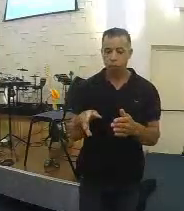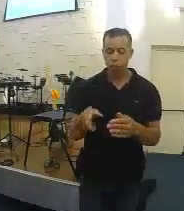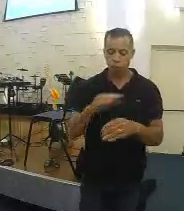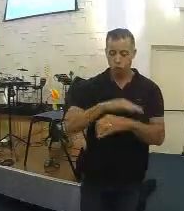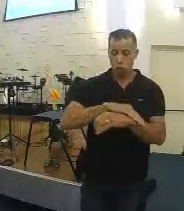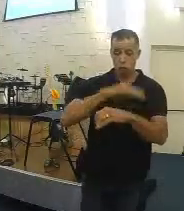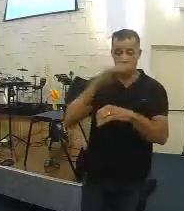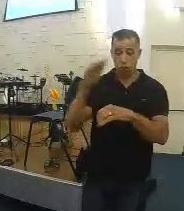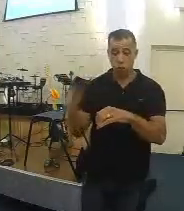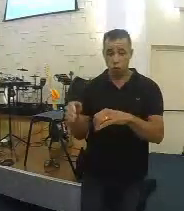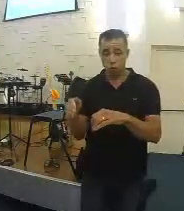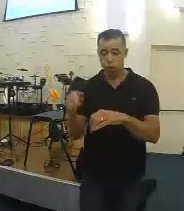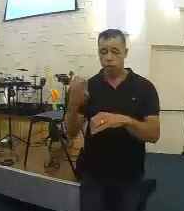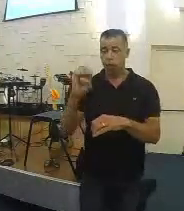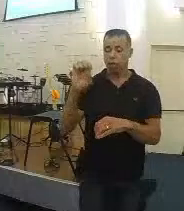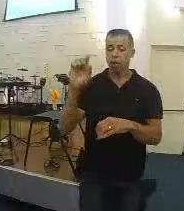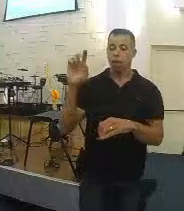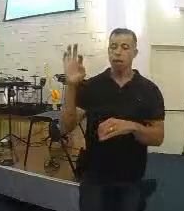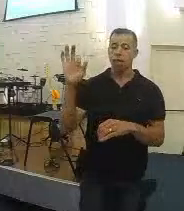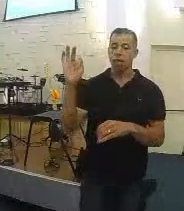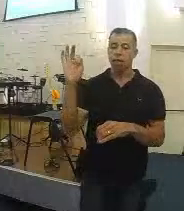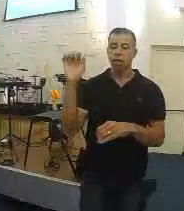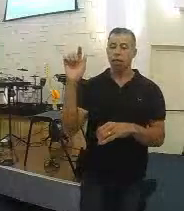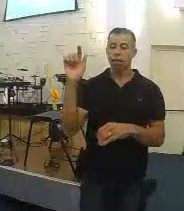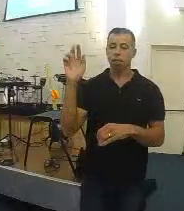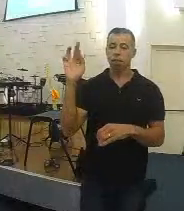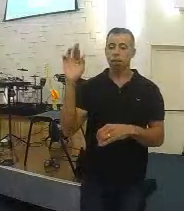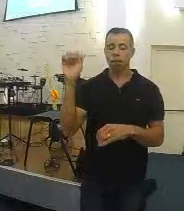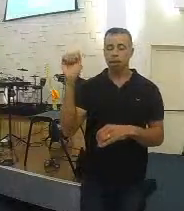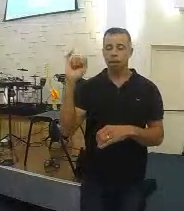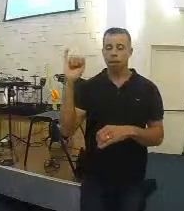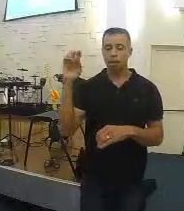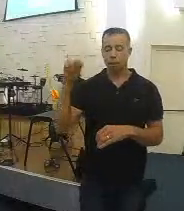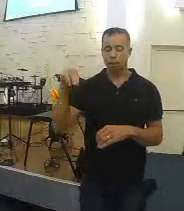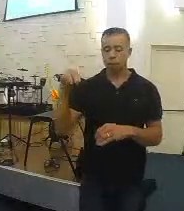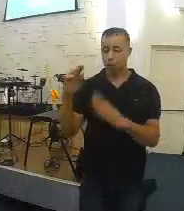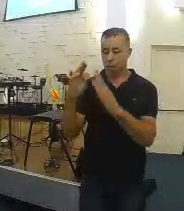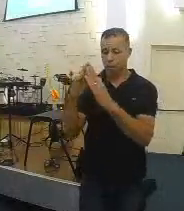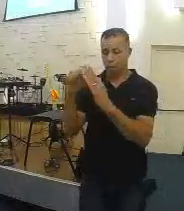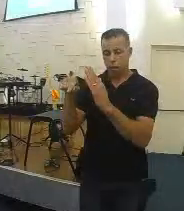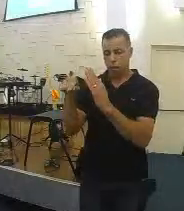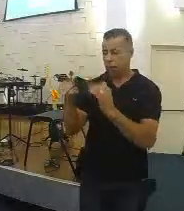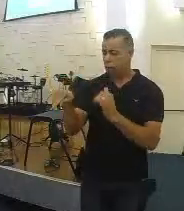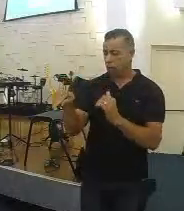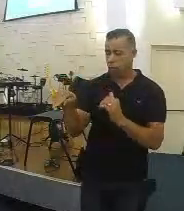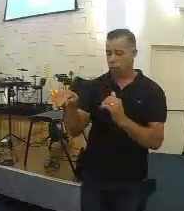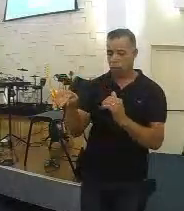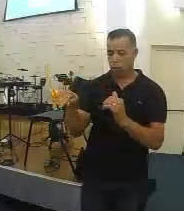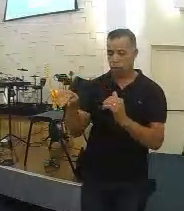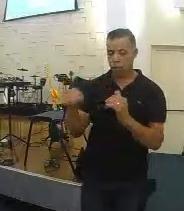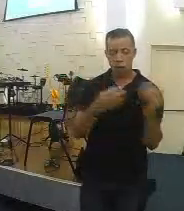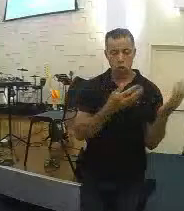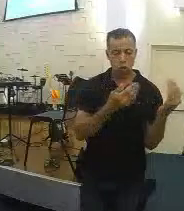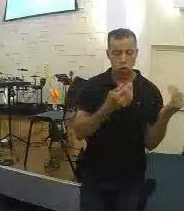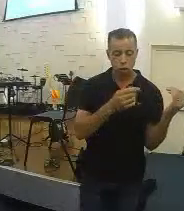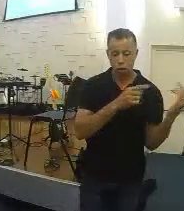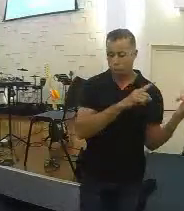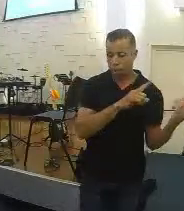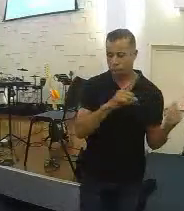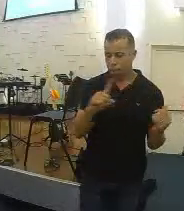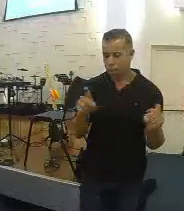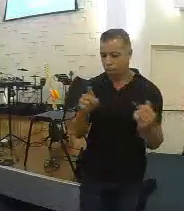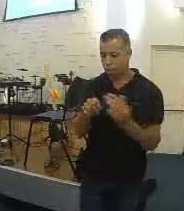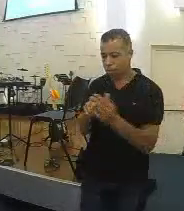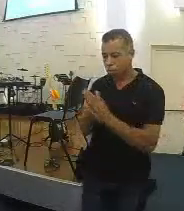montanhosa de Efraim até a casa de Mica. Perguntou-lhe Mica: De onde vens? Ele